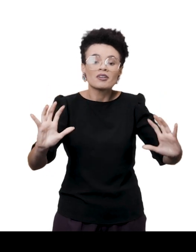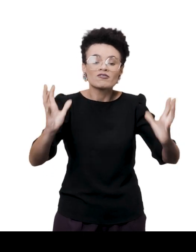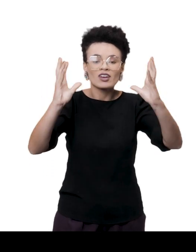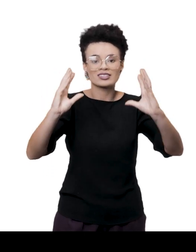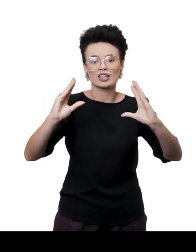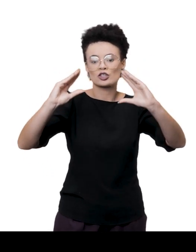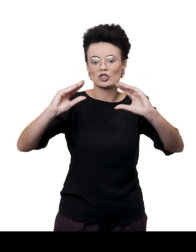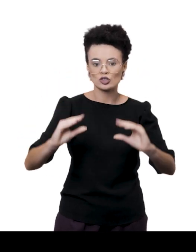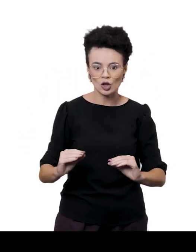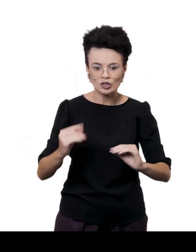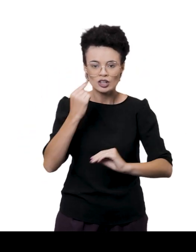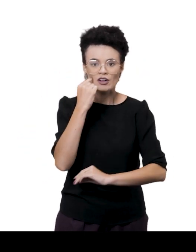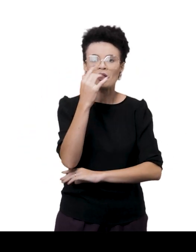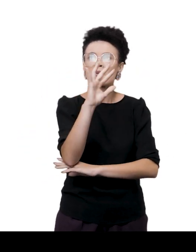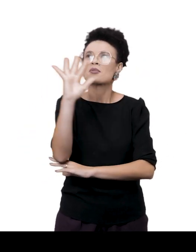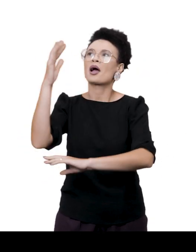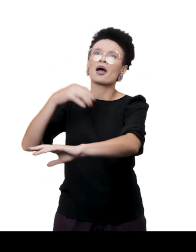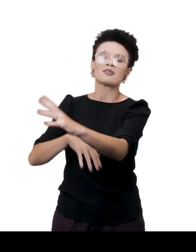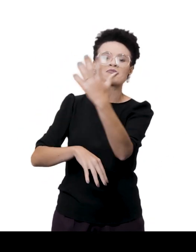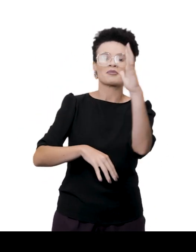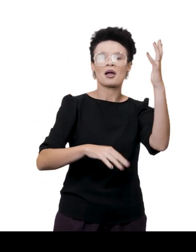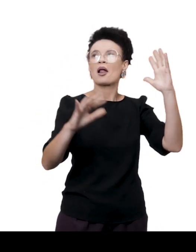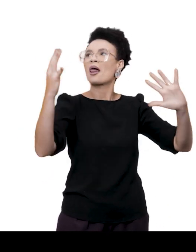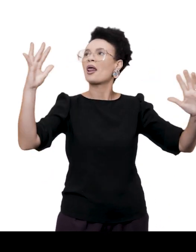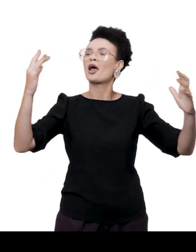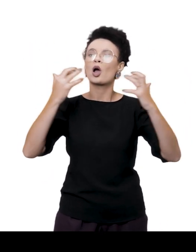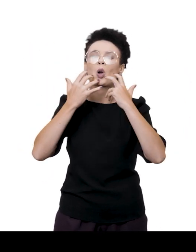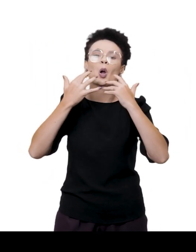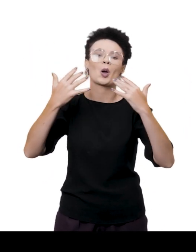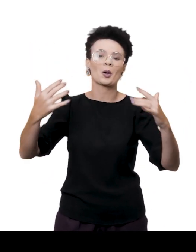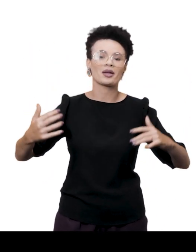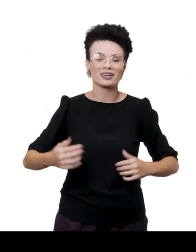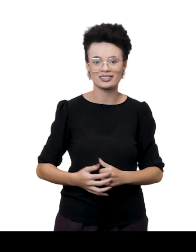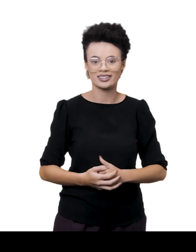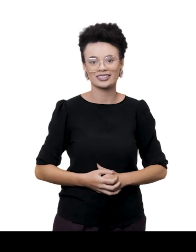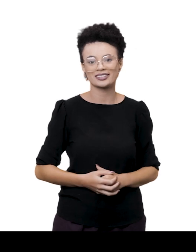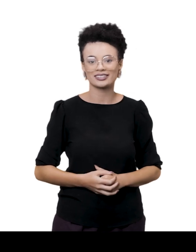noturna em meio a uma floresta tropical.